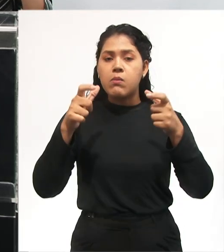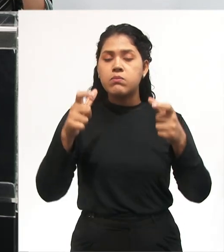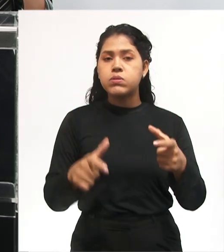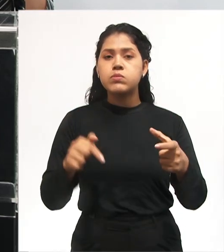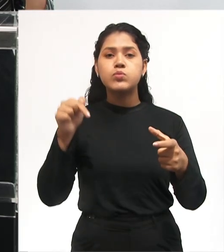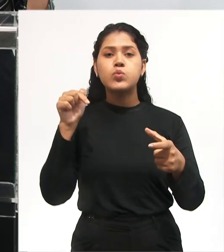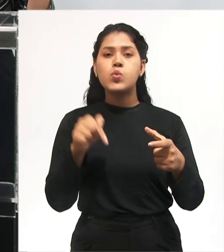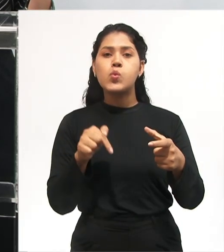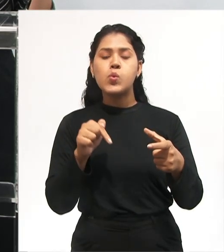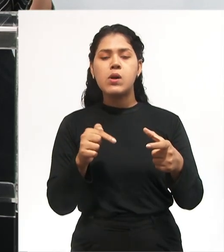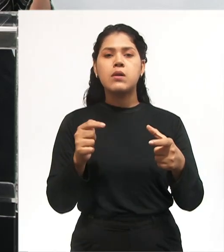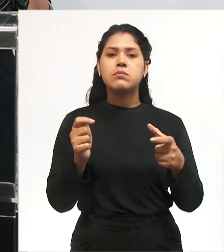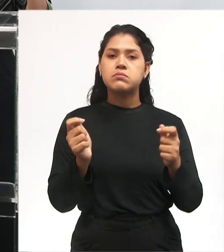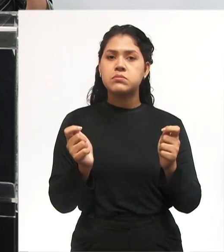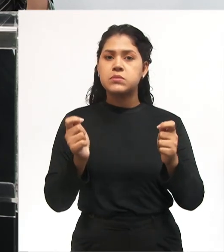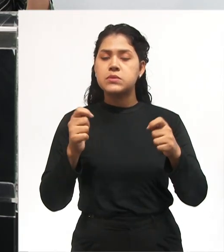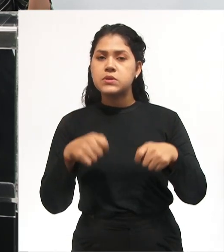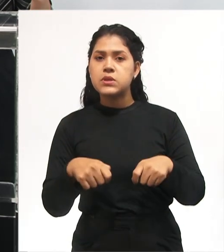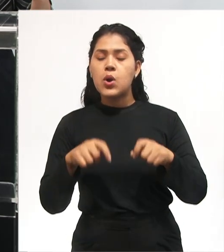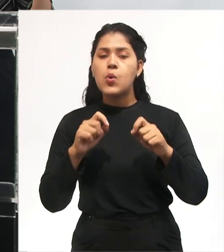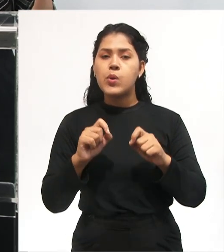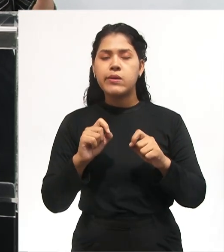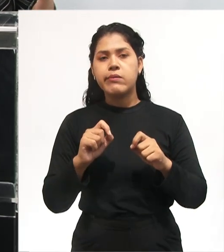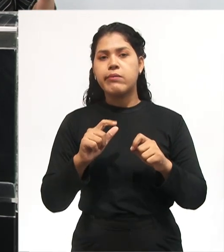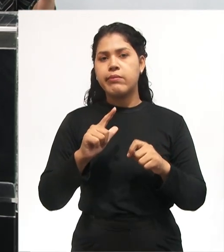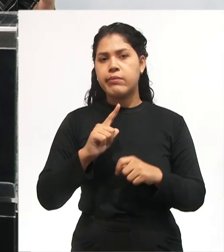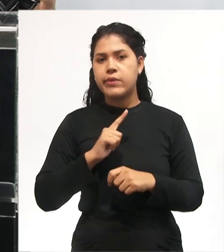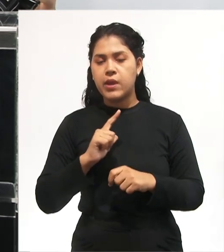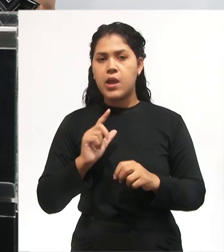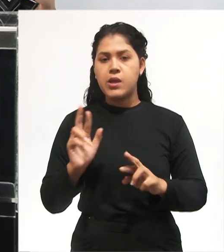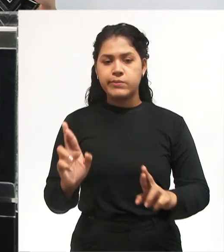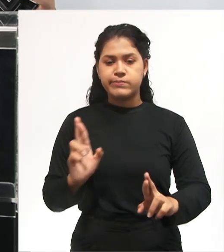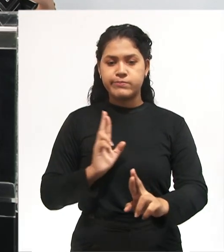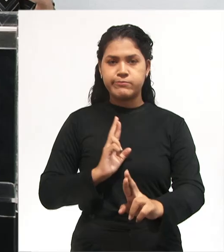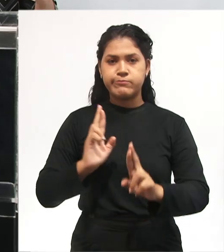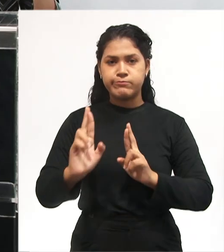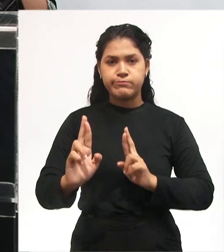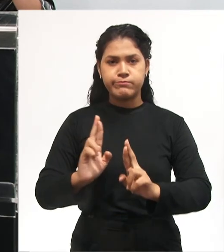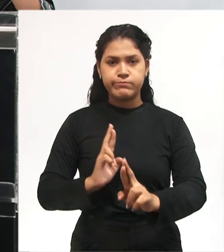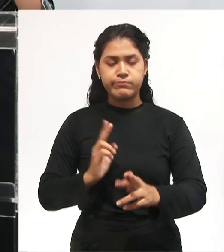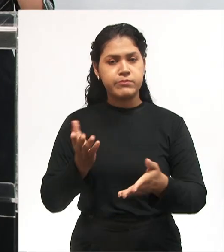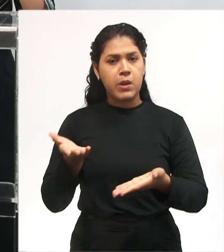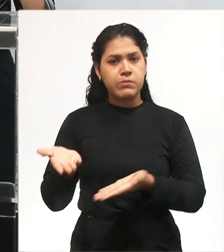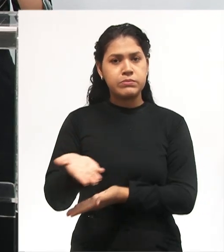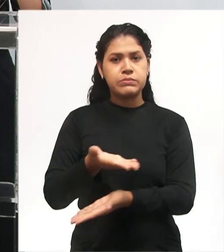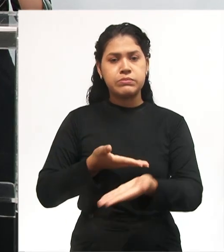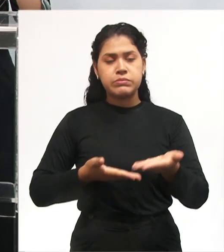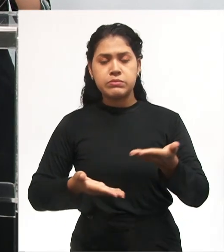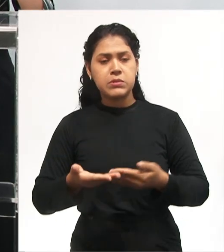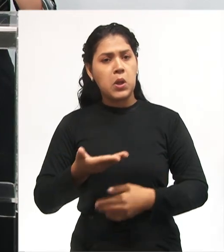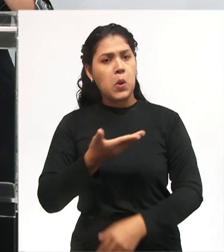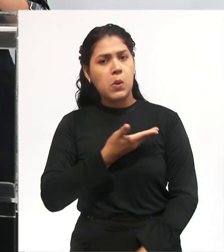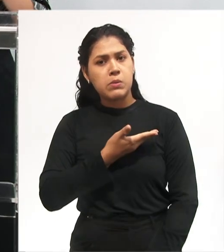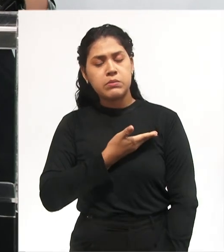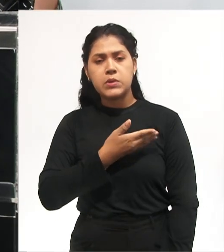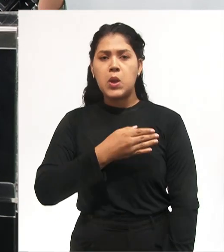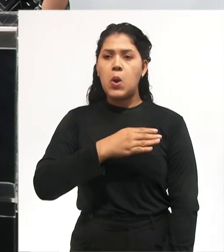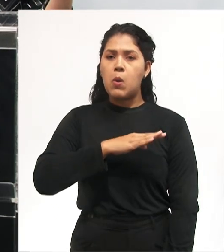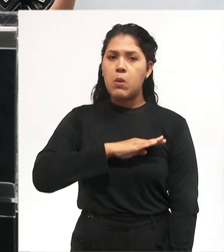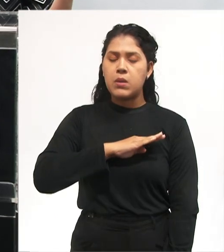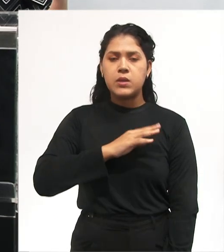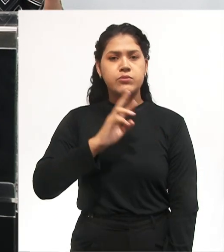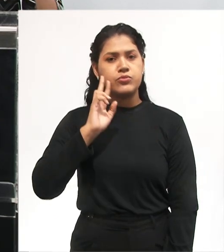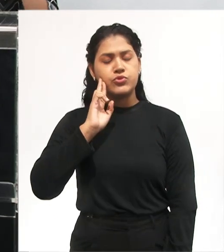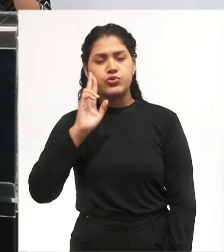ser exercitado ou elaborado relações mais adequadas, relação com o seu colega de trabalho, relação com a